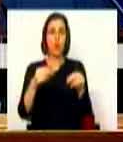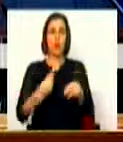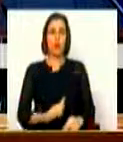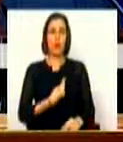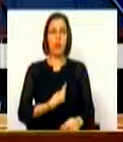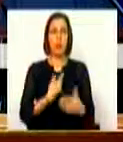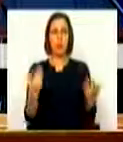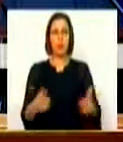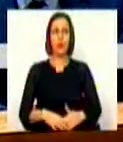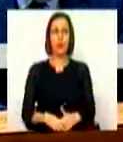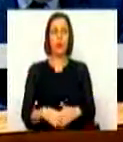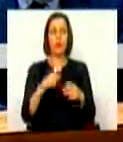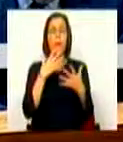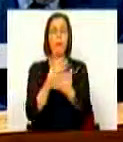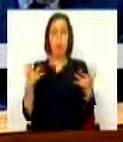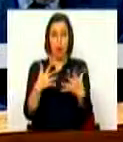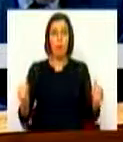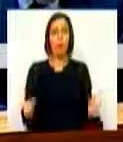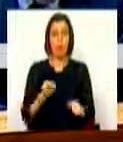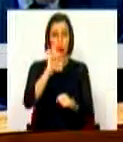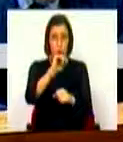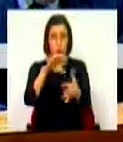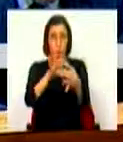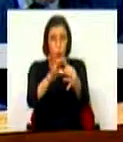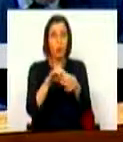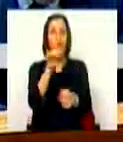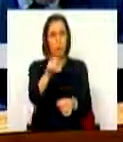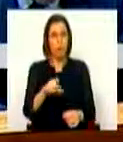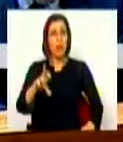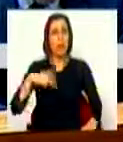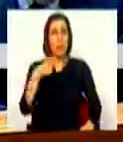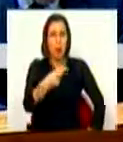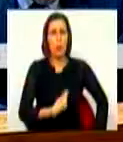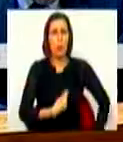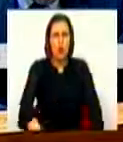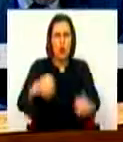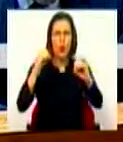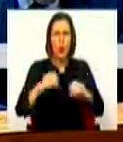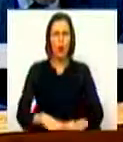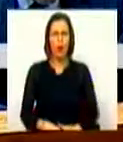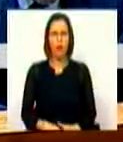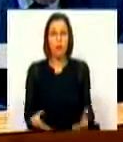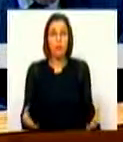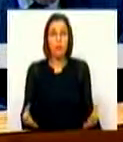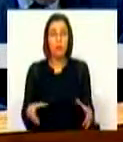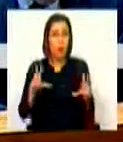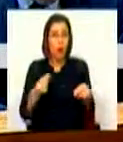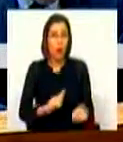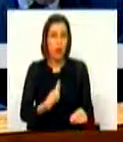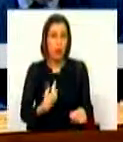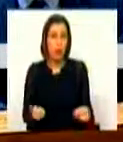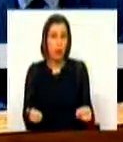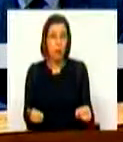preocupou com o facto da generalidade dos seus colaboradores estarem a recibo verde. Nunca se